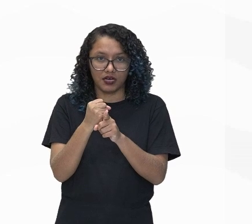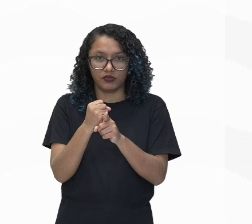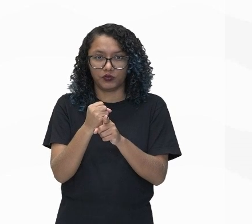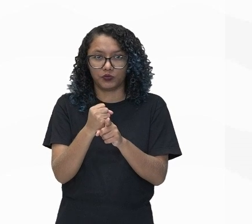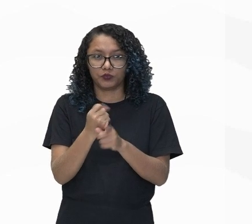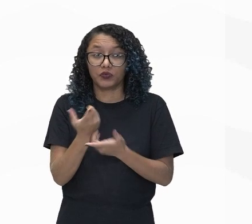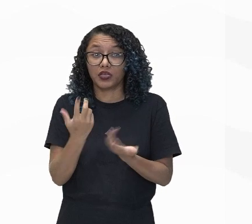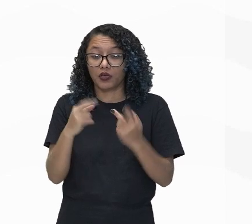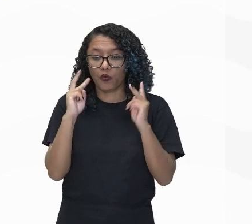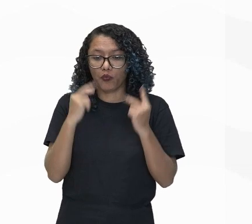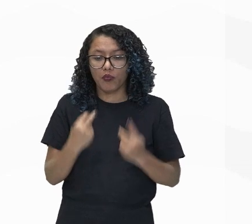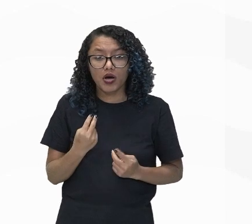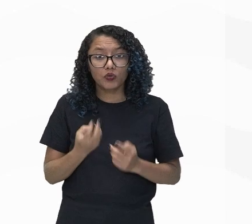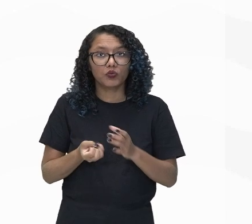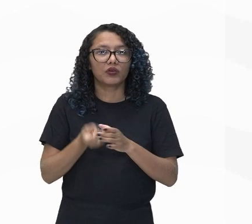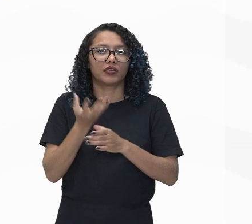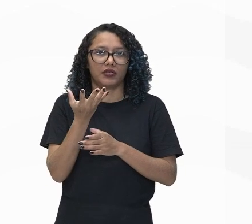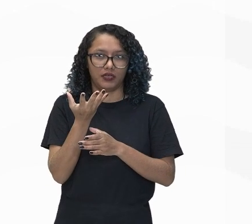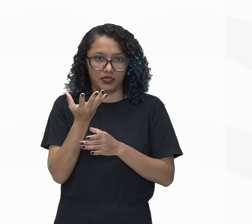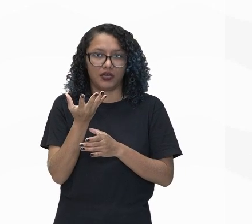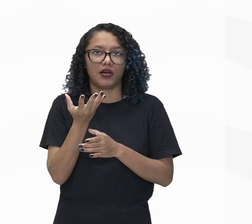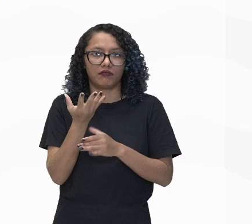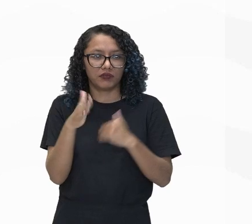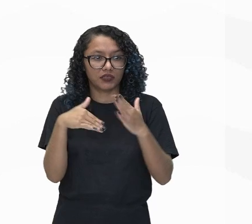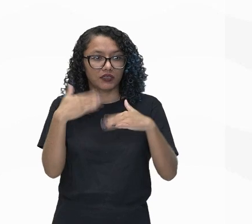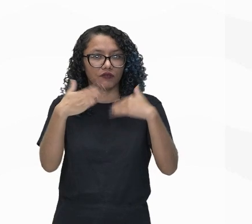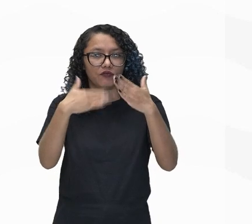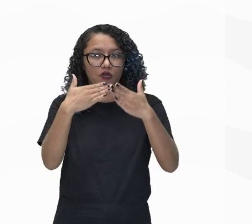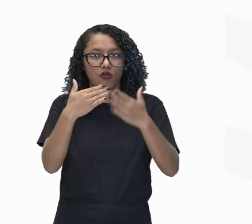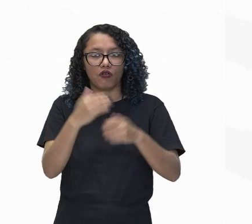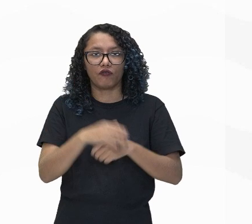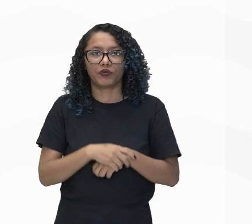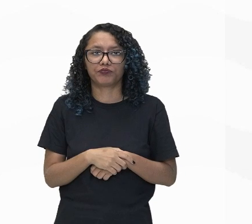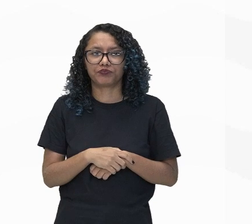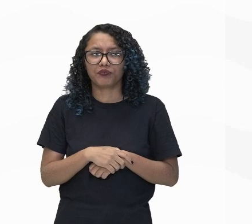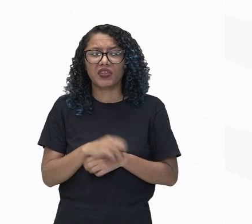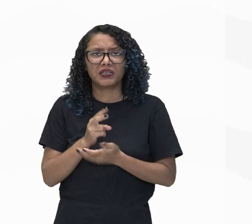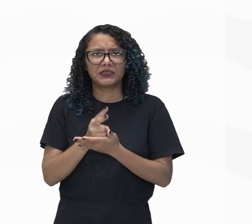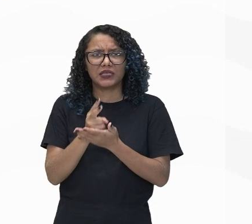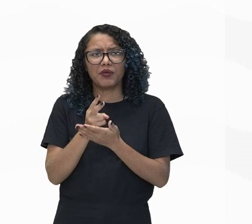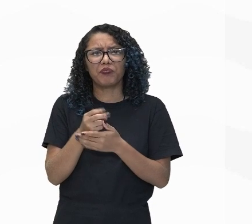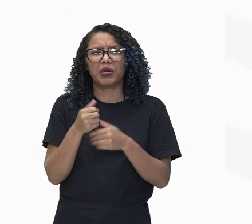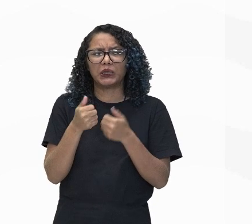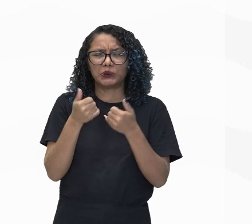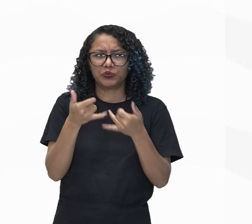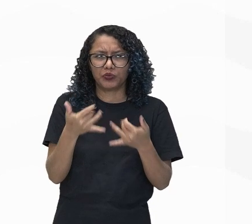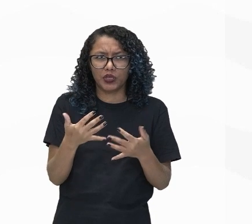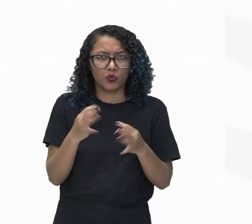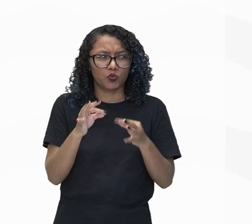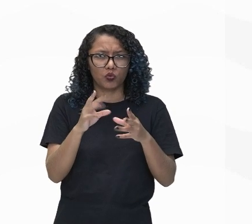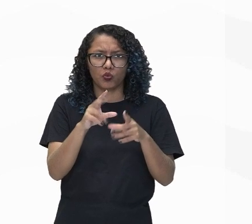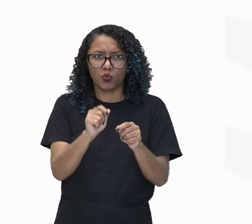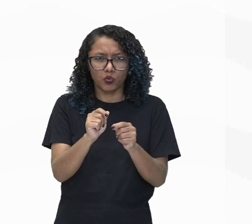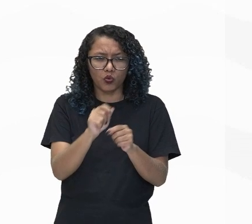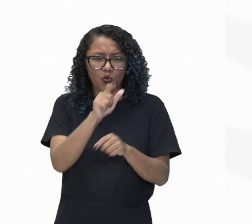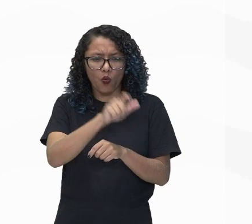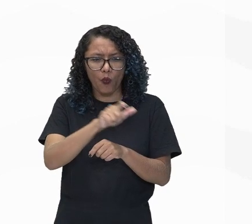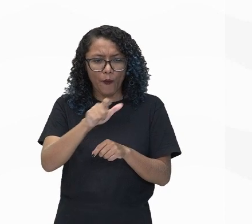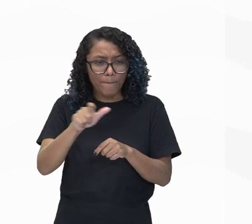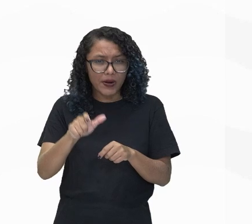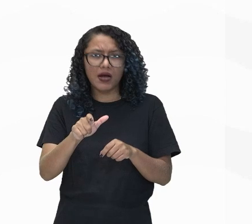humano. Eu costumo dizer que tudo aquilo que o homem toca vira cultura, que ele transforma, vira cultura.